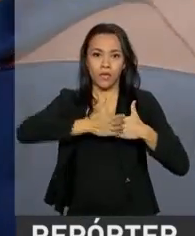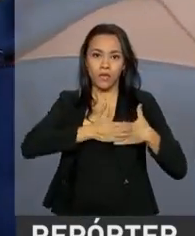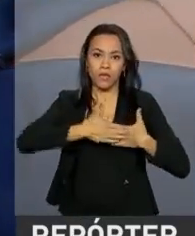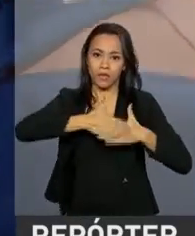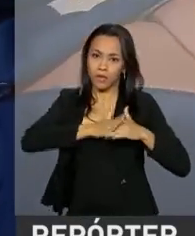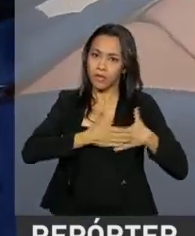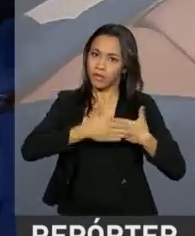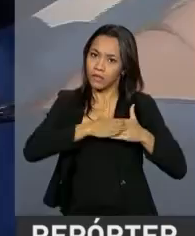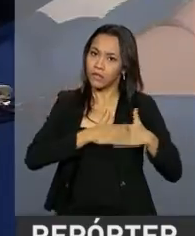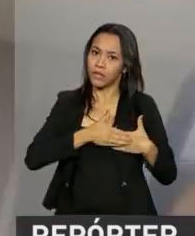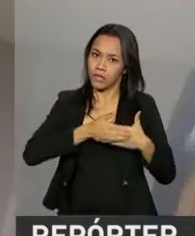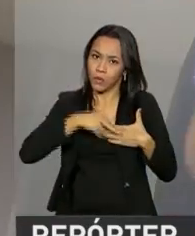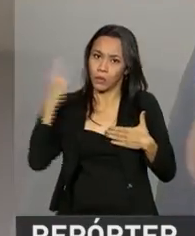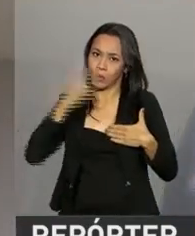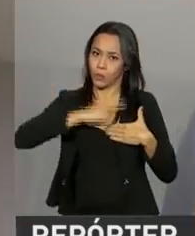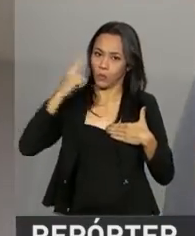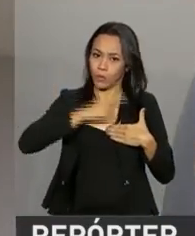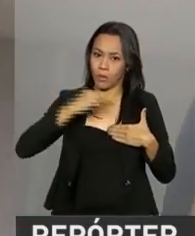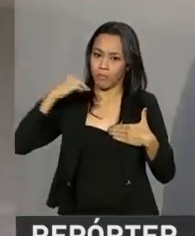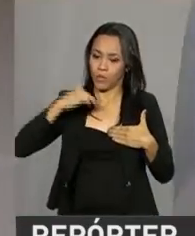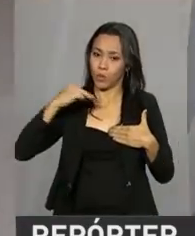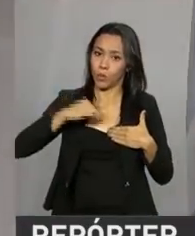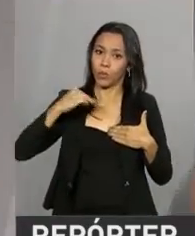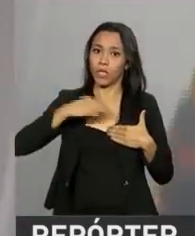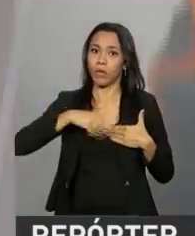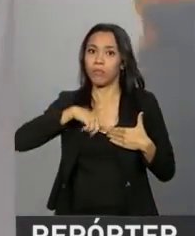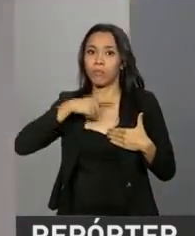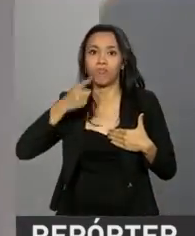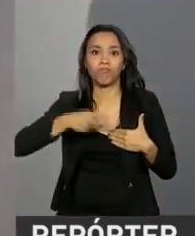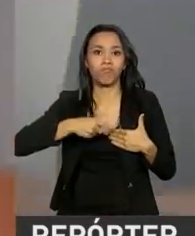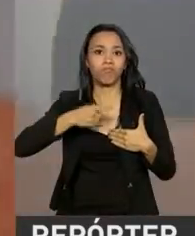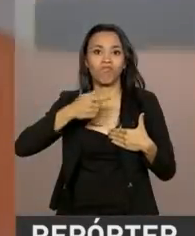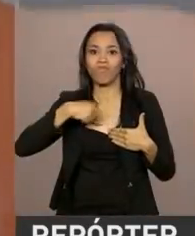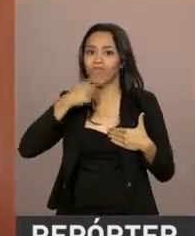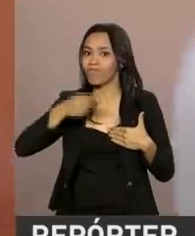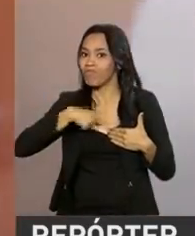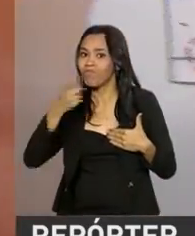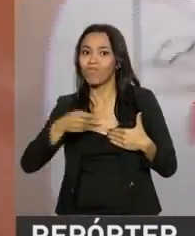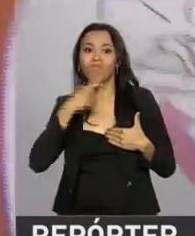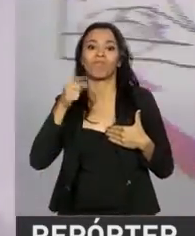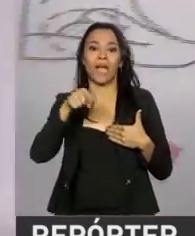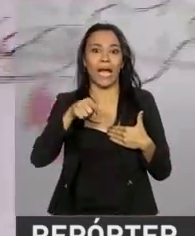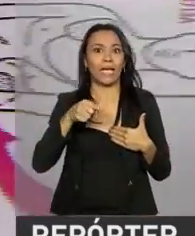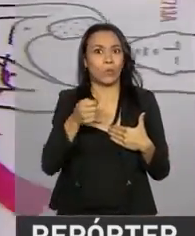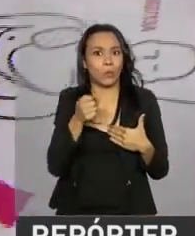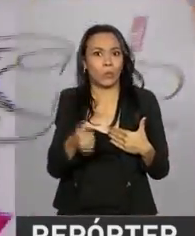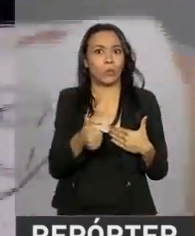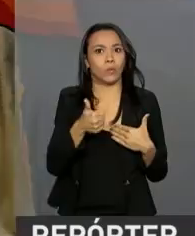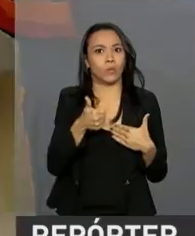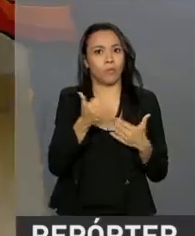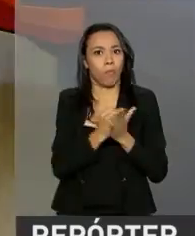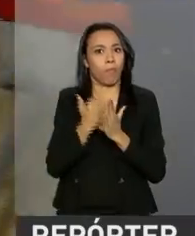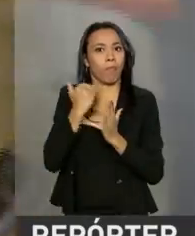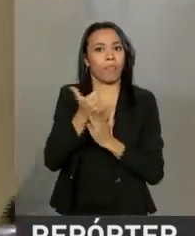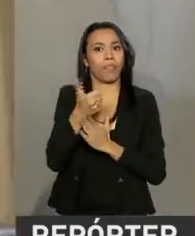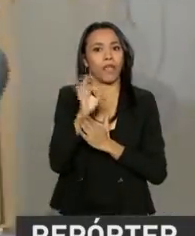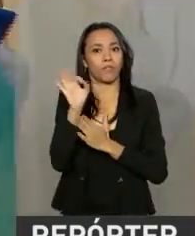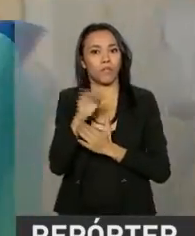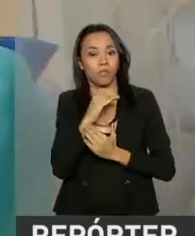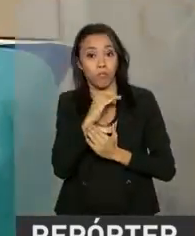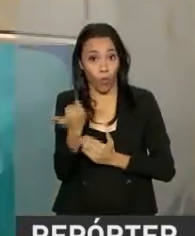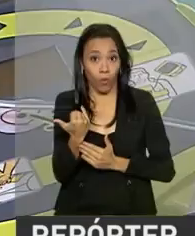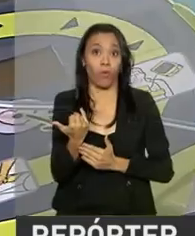imediatamente a cada minuto que a pessoa fica sem o procedimento a mortalidade aumenta em 10% quando o